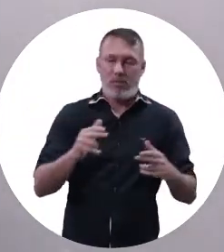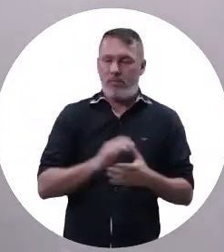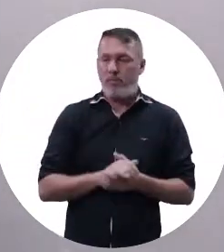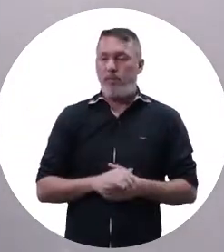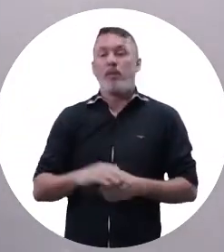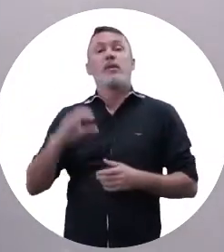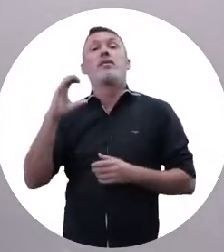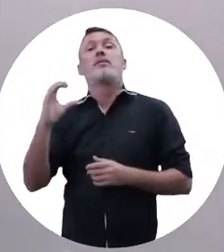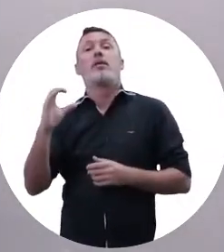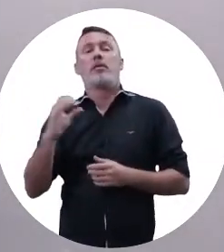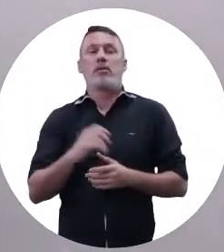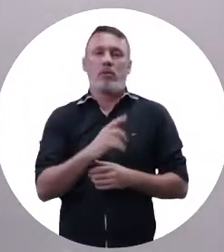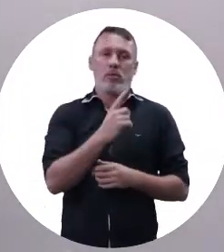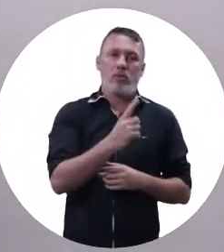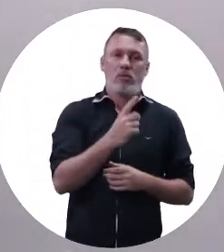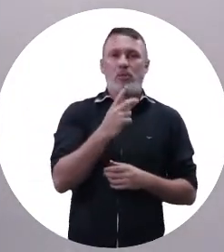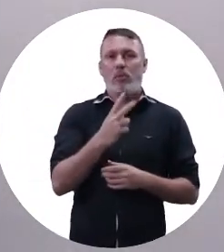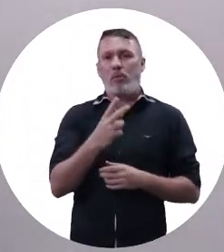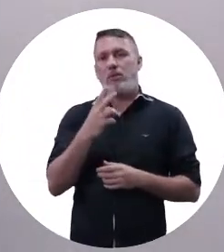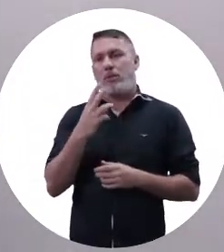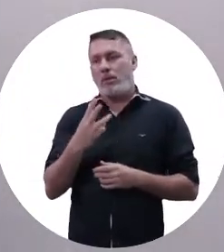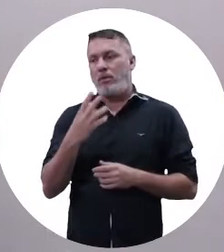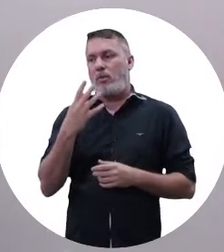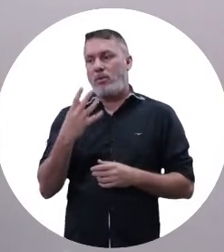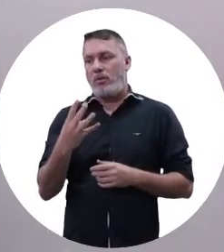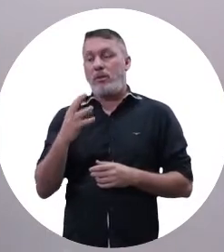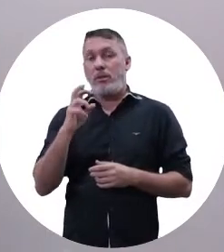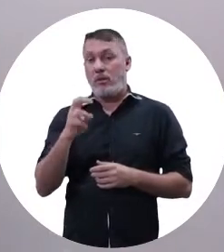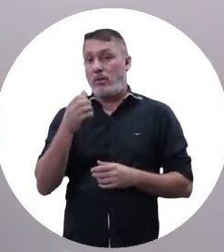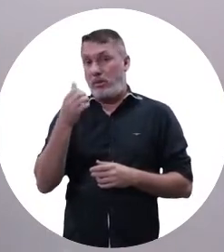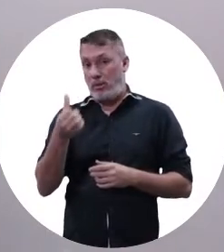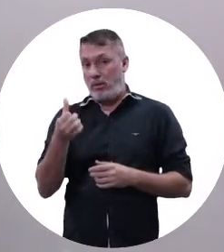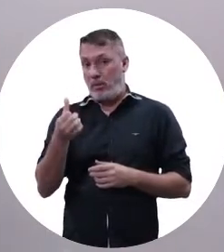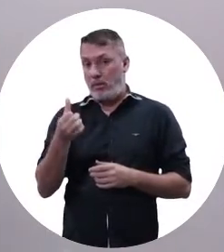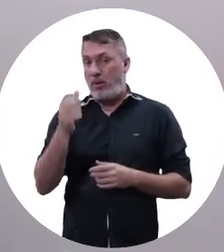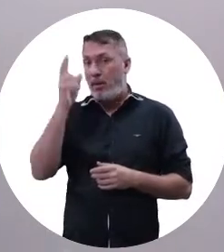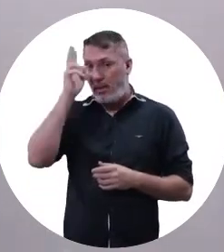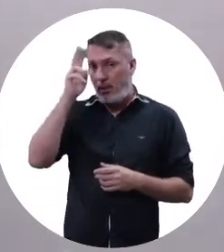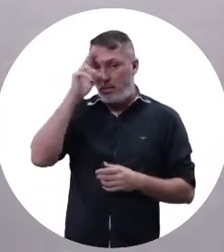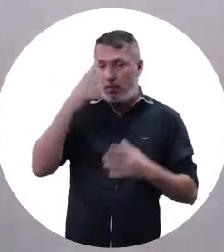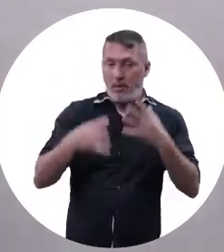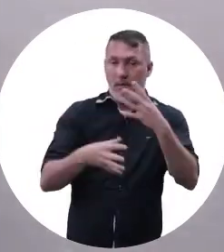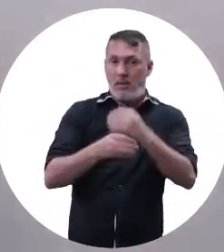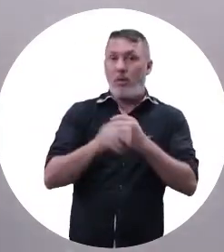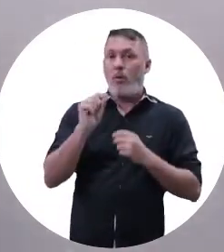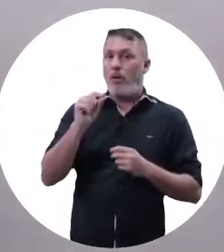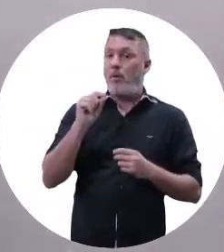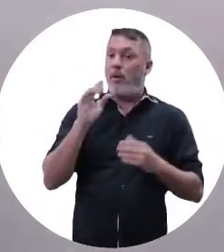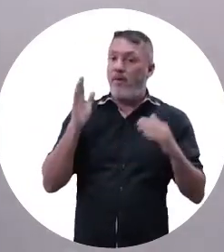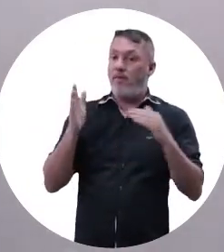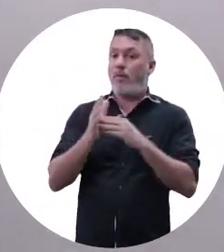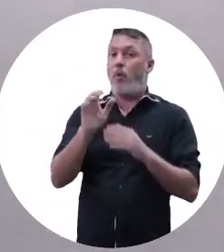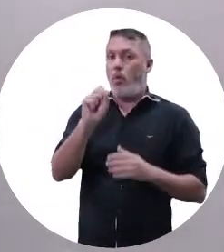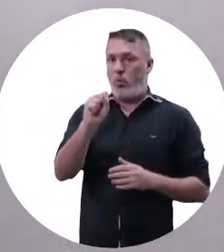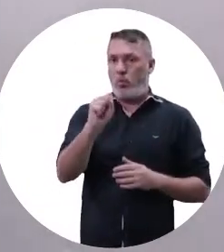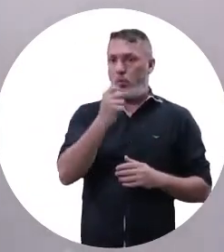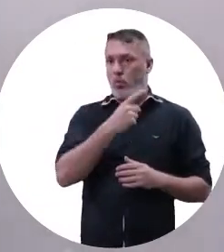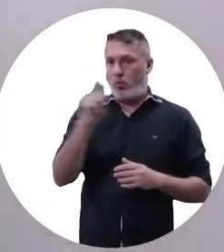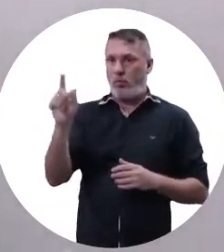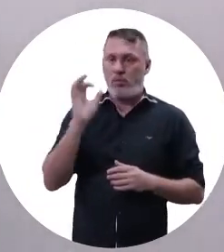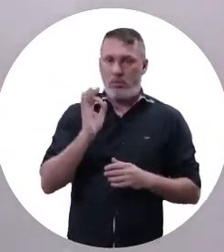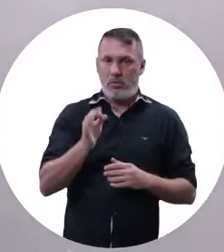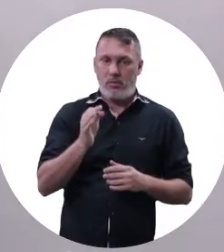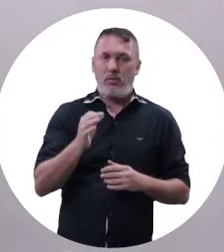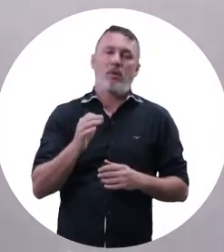momento. O carbono. 1, 2, 3, 4, 5, 6. Lembra que eles têm que ter 8 elétrons na sua última